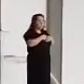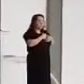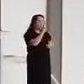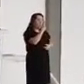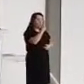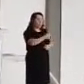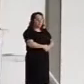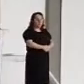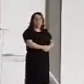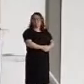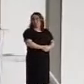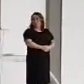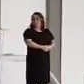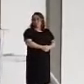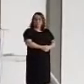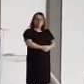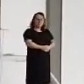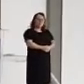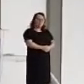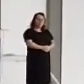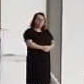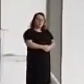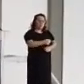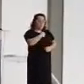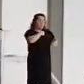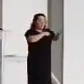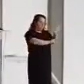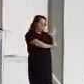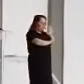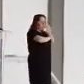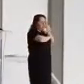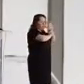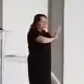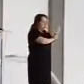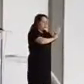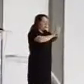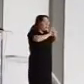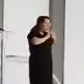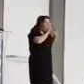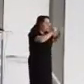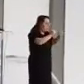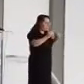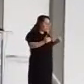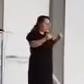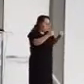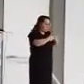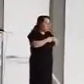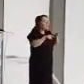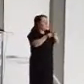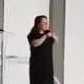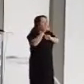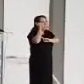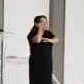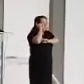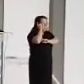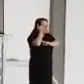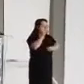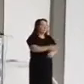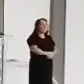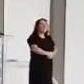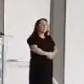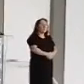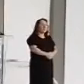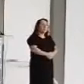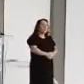Assim, pessoal, eu vim aqui representar todos os autistas, também pessoas com síndrome de Down, e